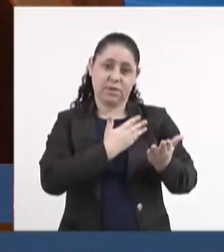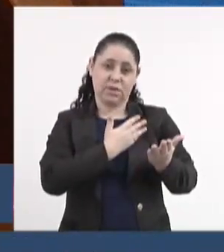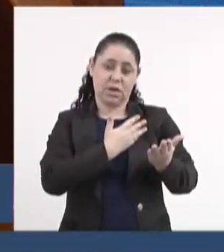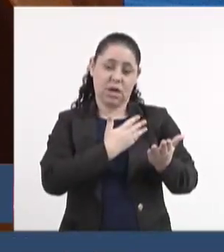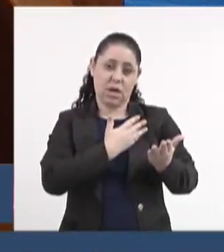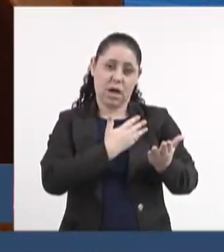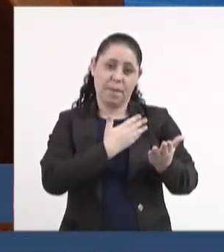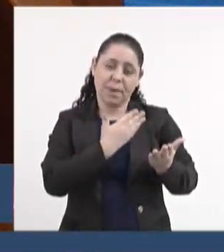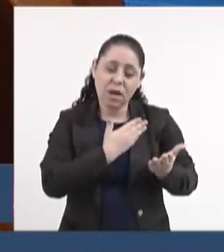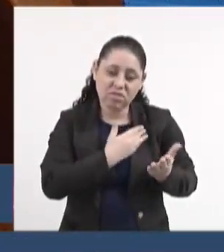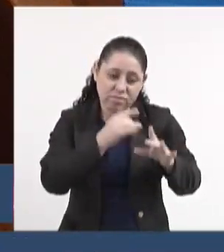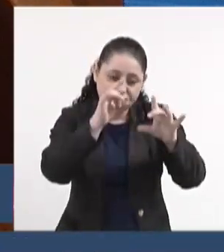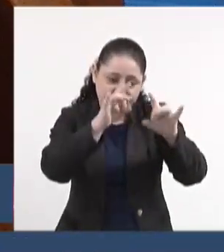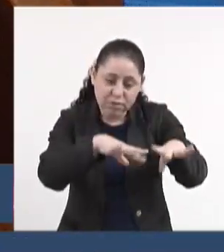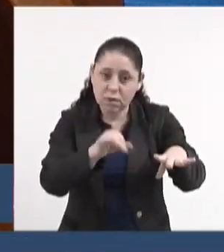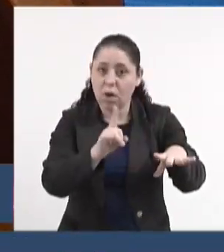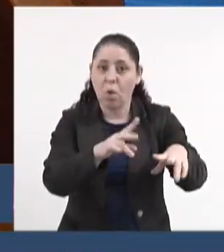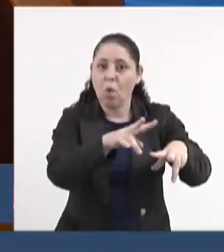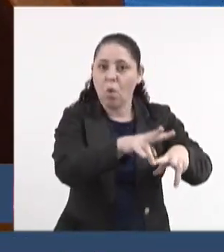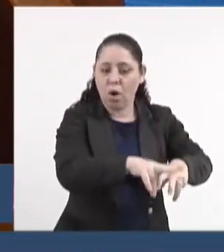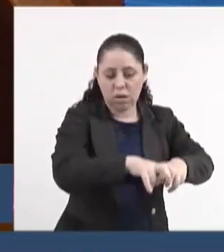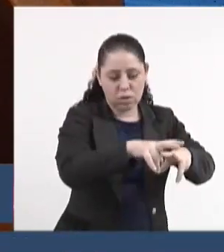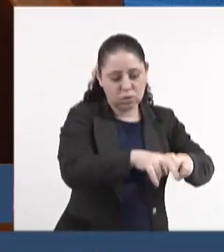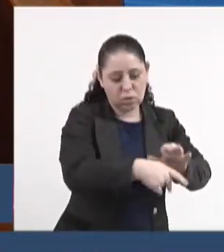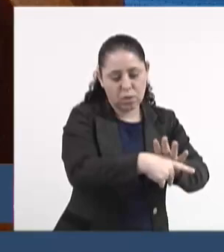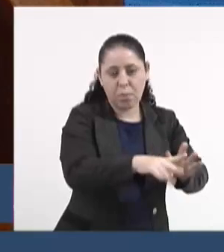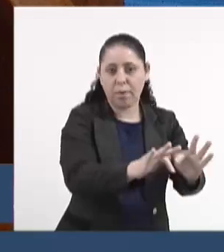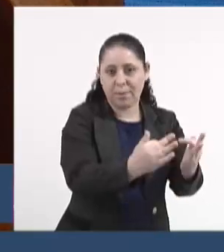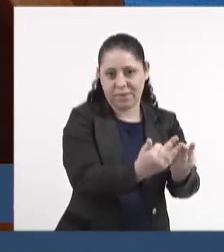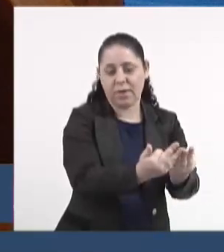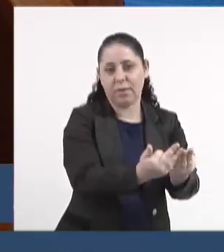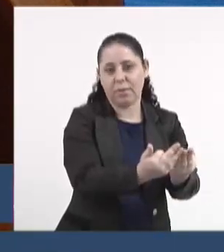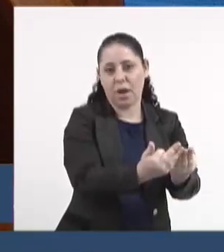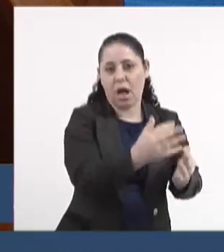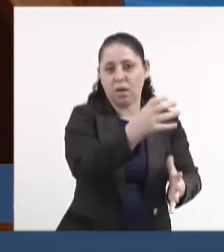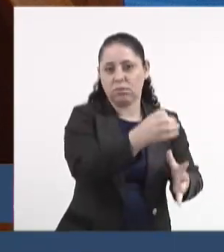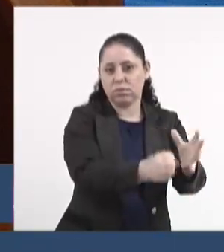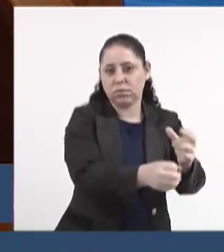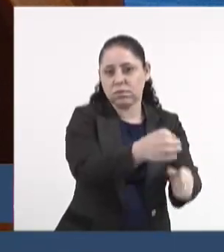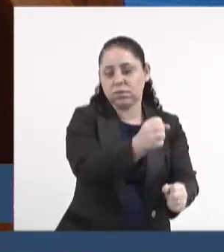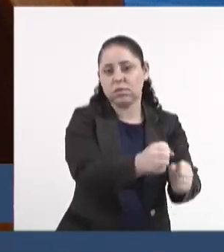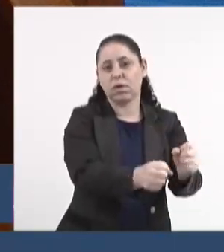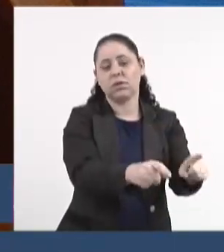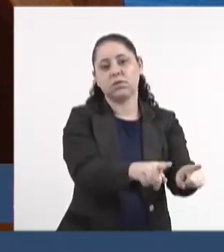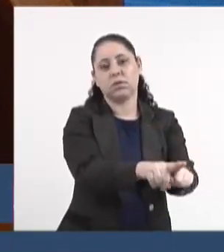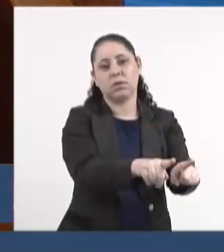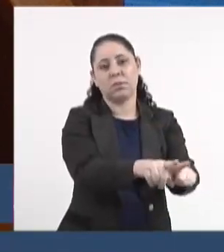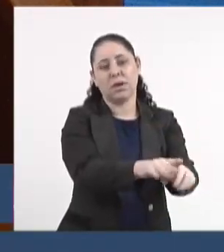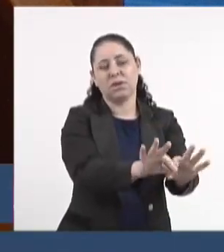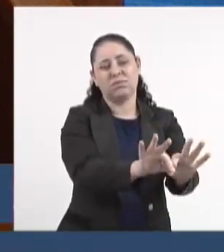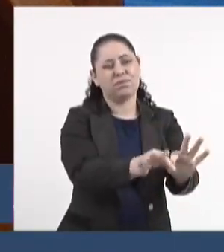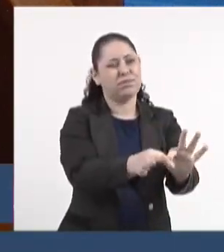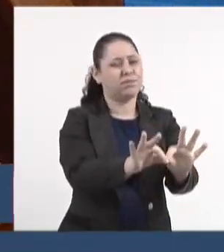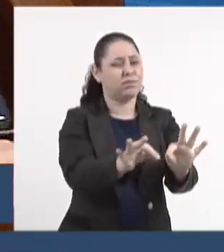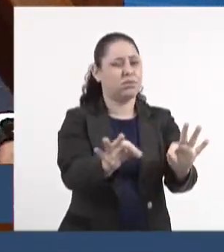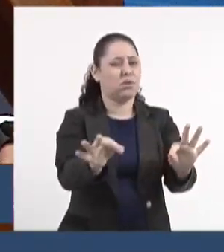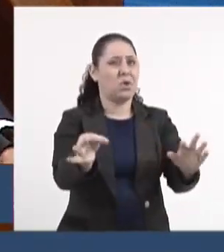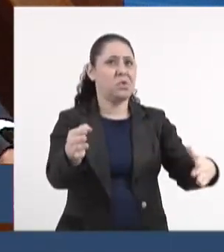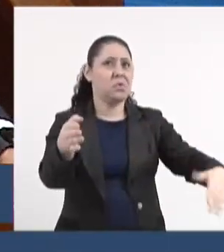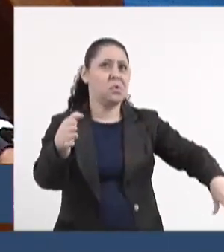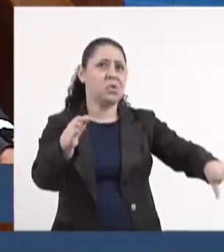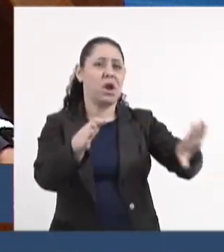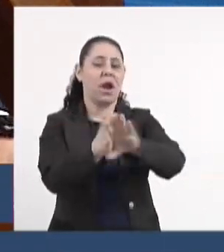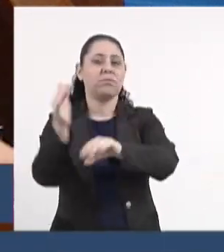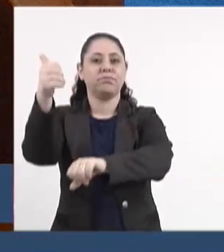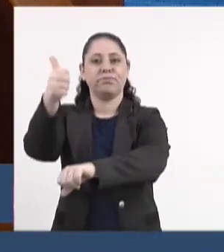caminho. Os agricultores e produtores de leite estão longe de chegar nesse